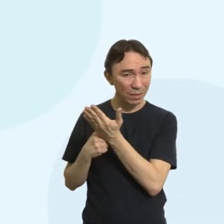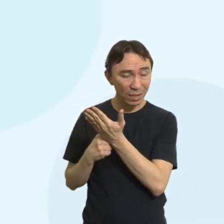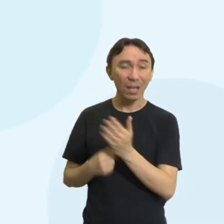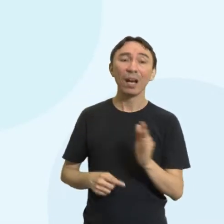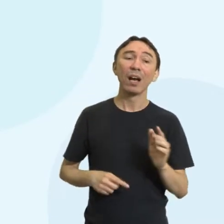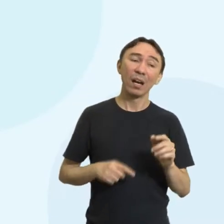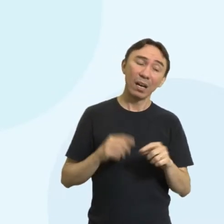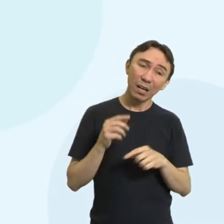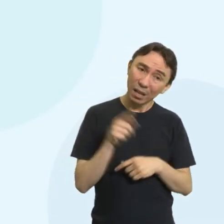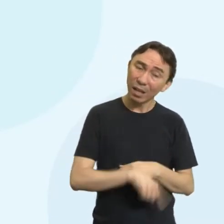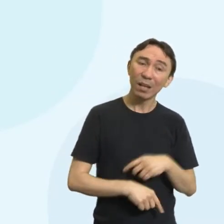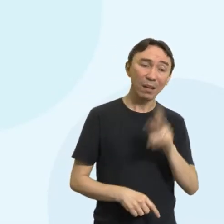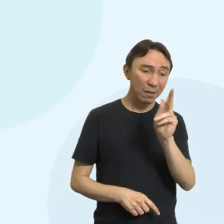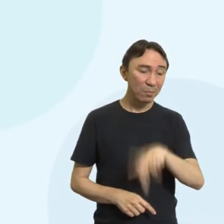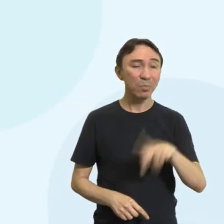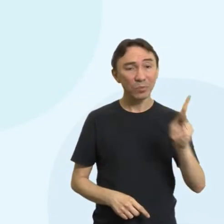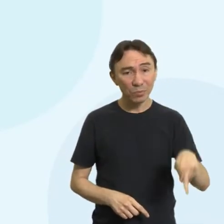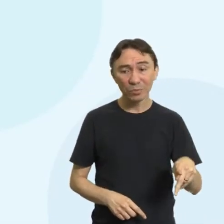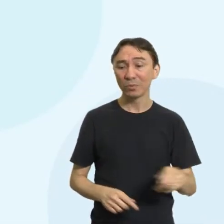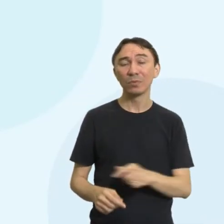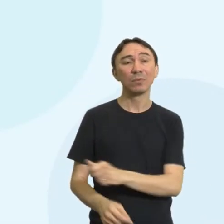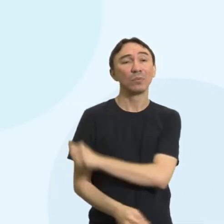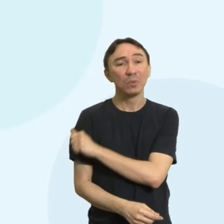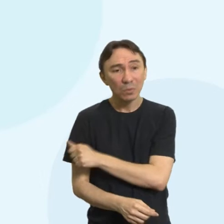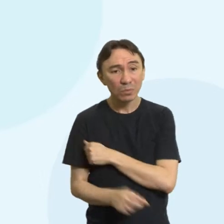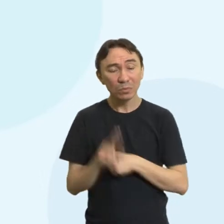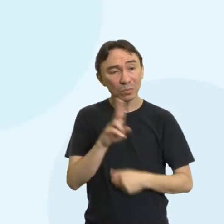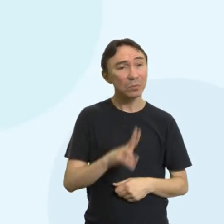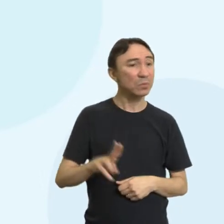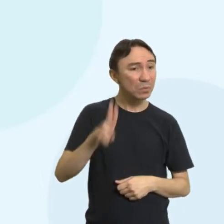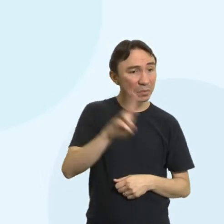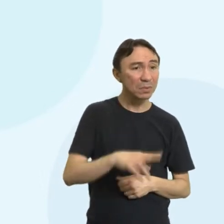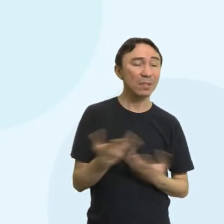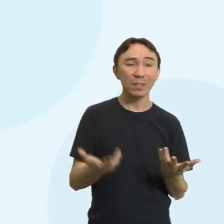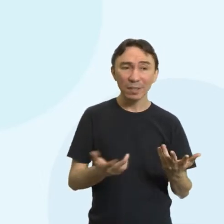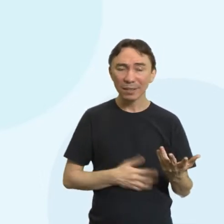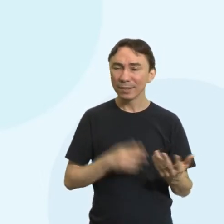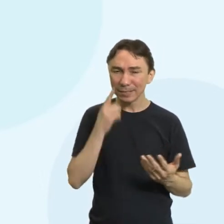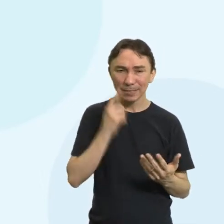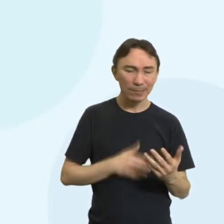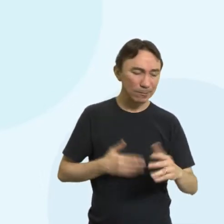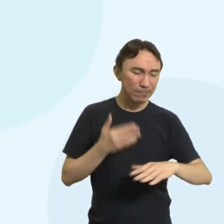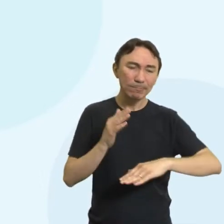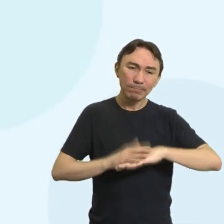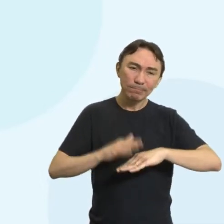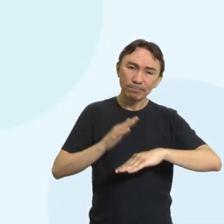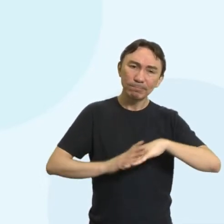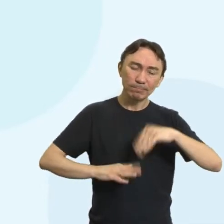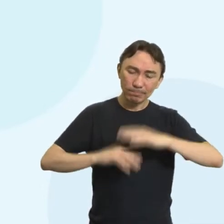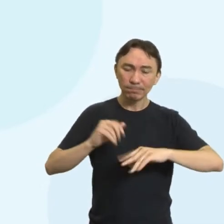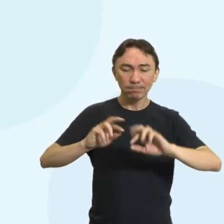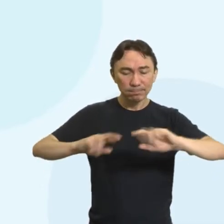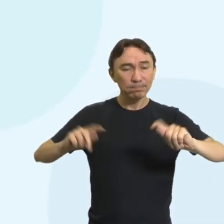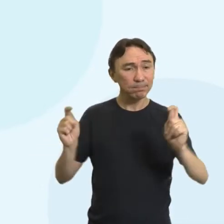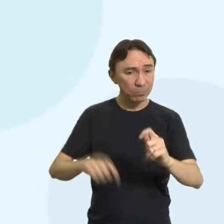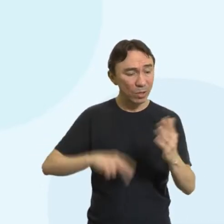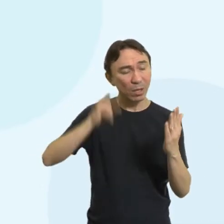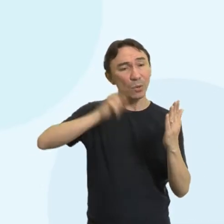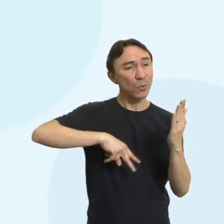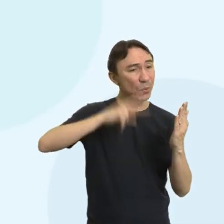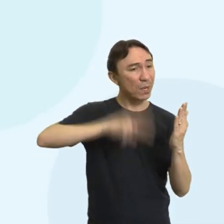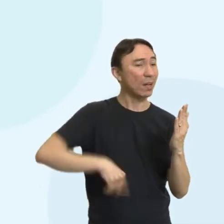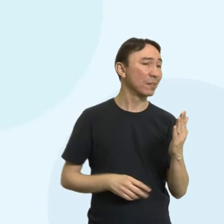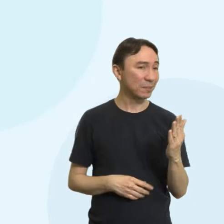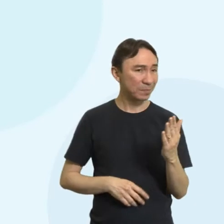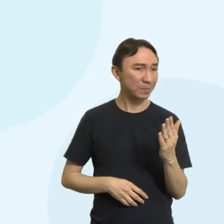no processo dessa questão de competência leitora, que é muito relevante. Então, lendo a citação,